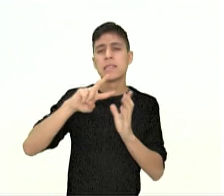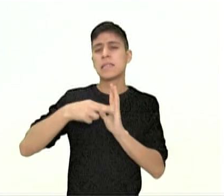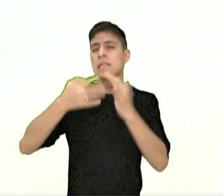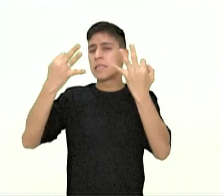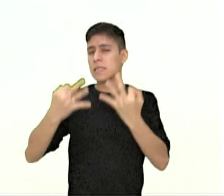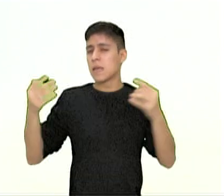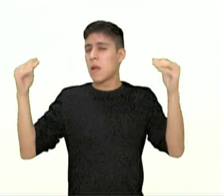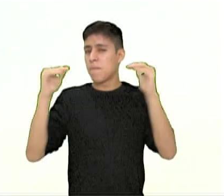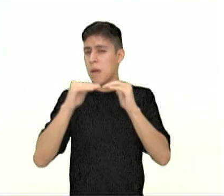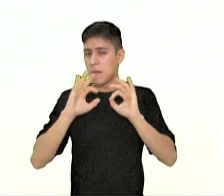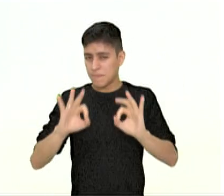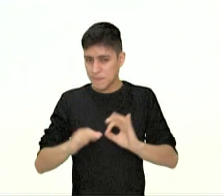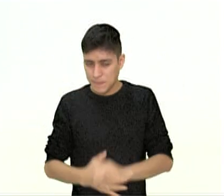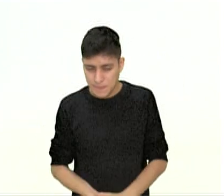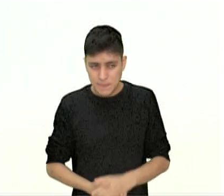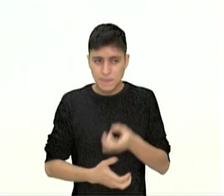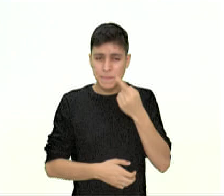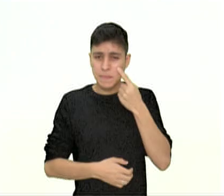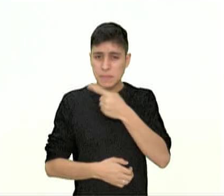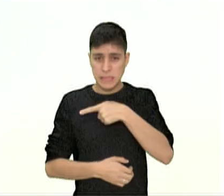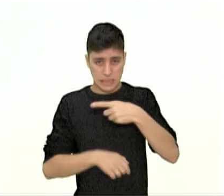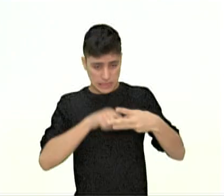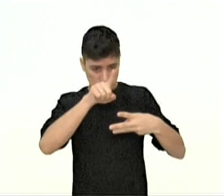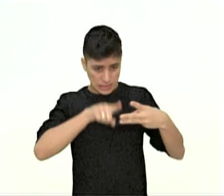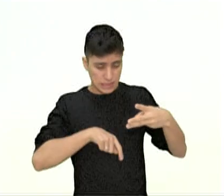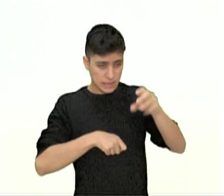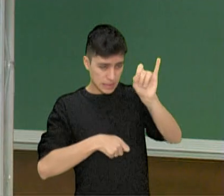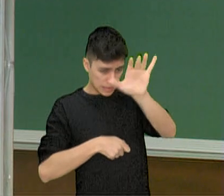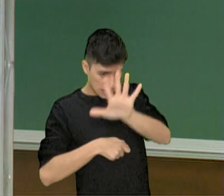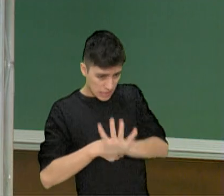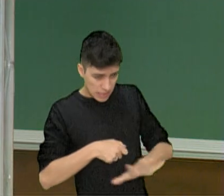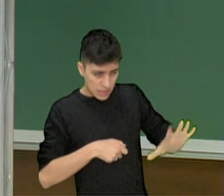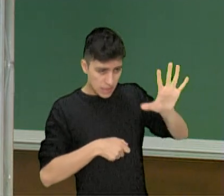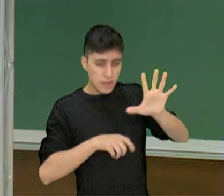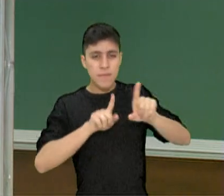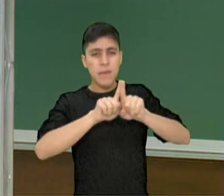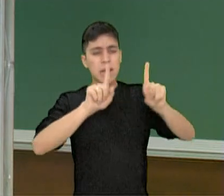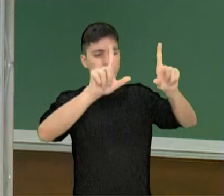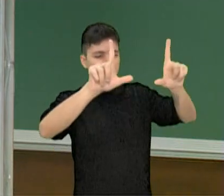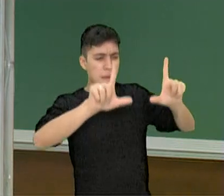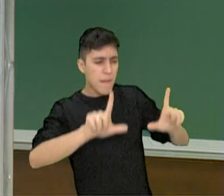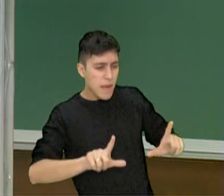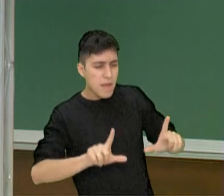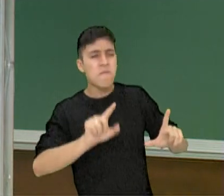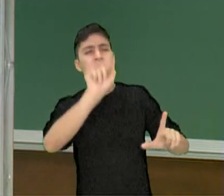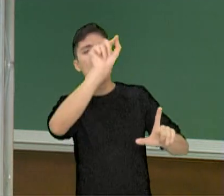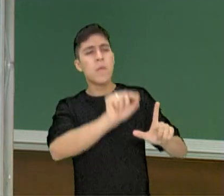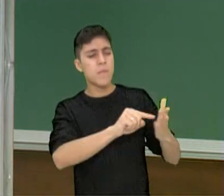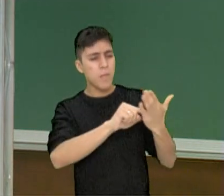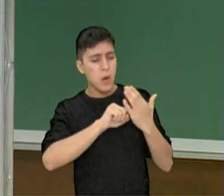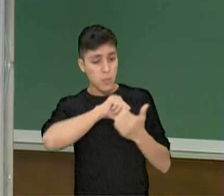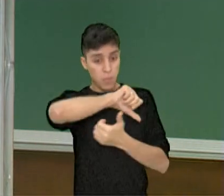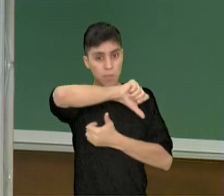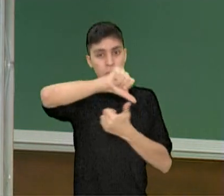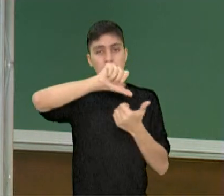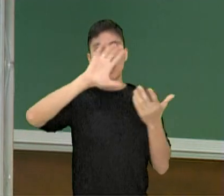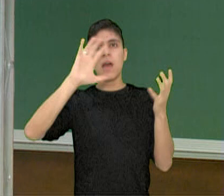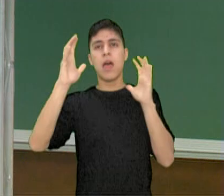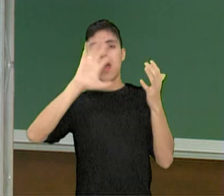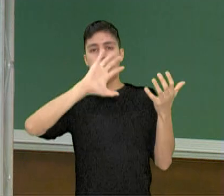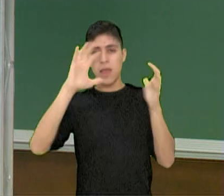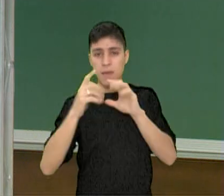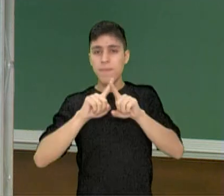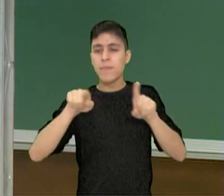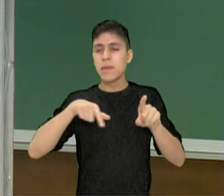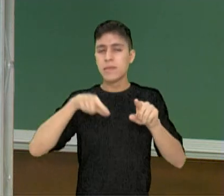correspondiente. Então, a gente tem aqui três imagens sobre as mudanças climáticas, né? E nós temos as opções, olha